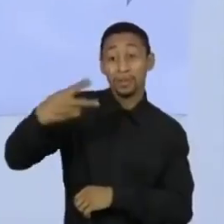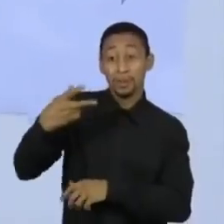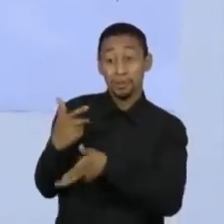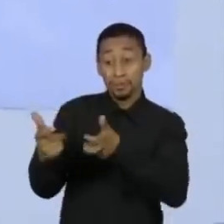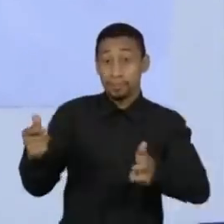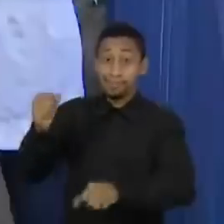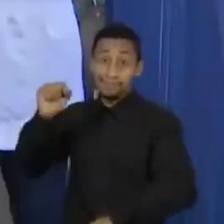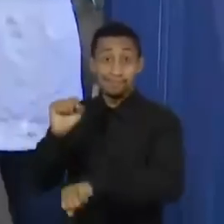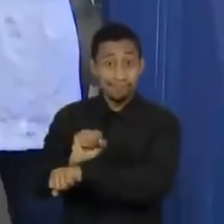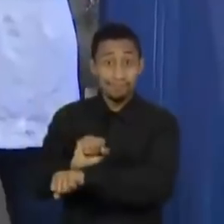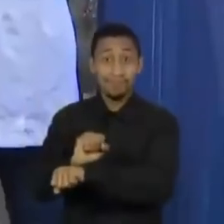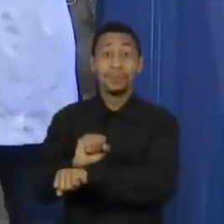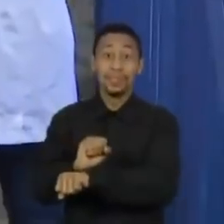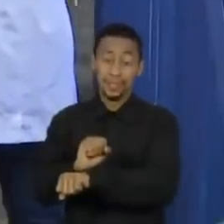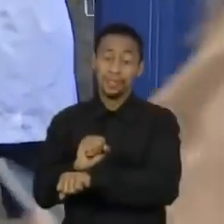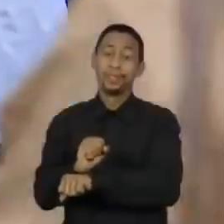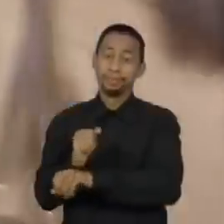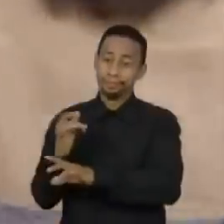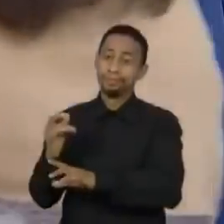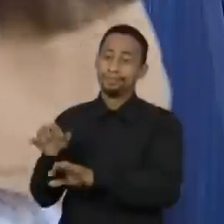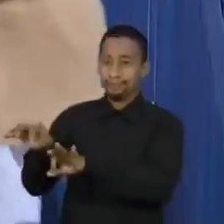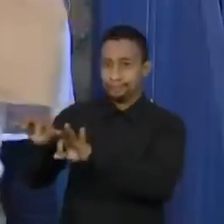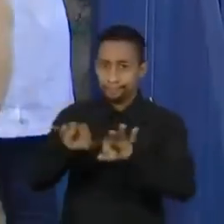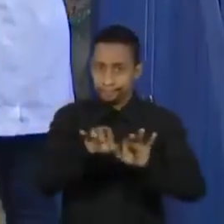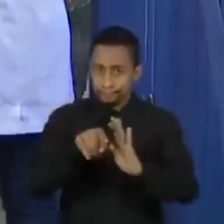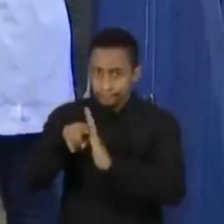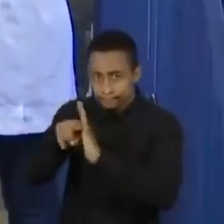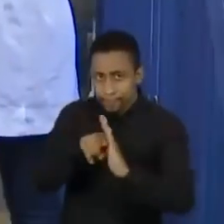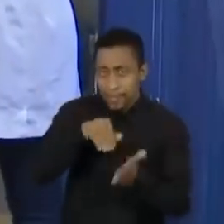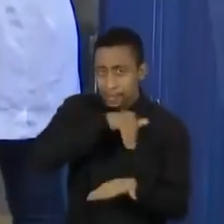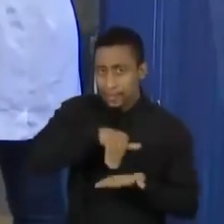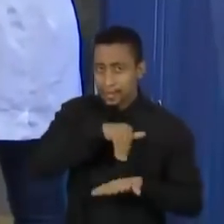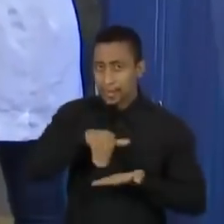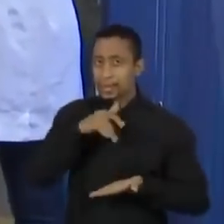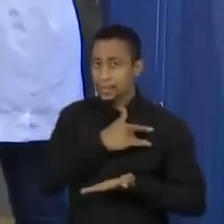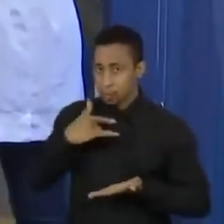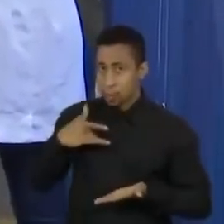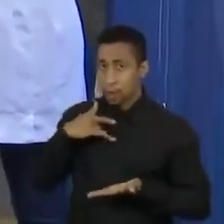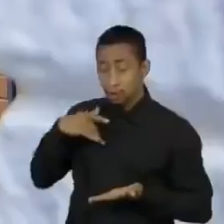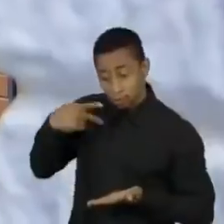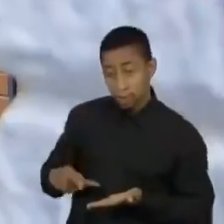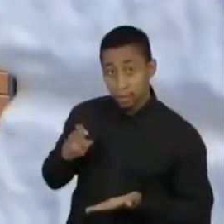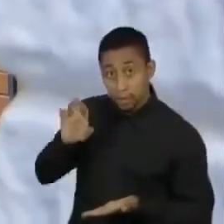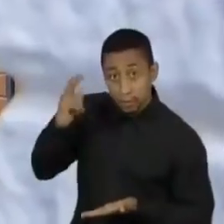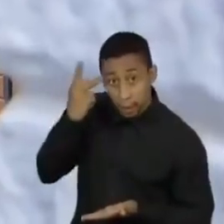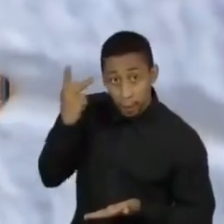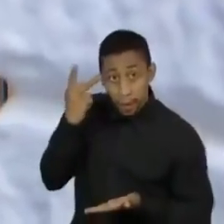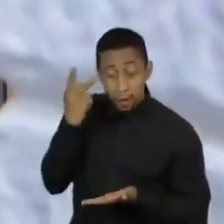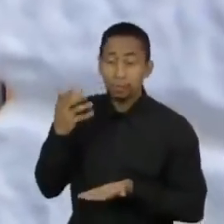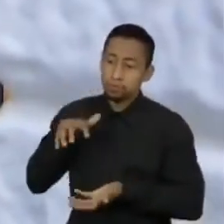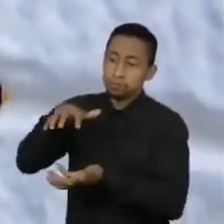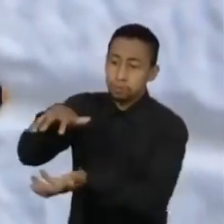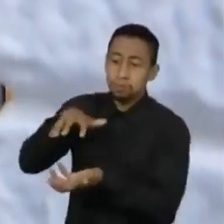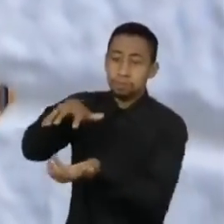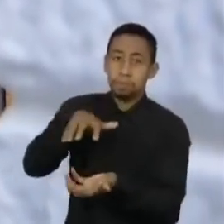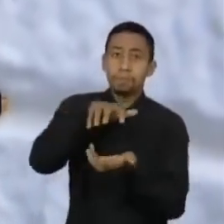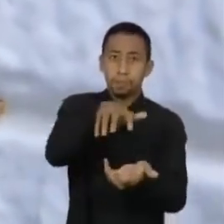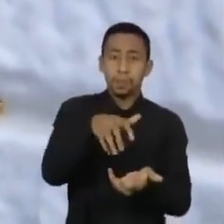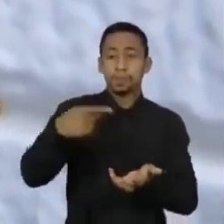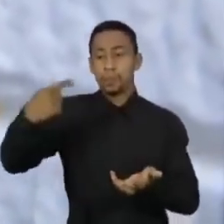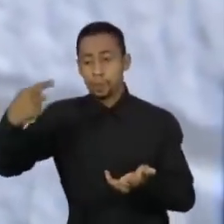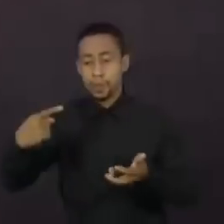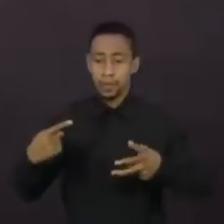vacinação da segunda dose segundo a Secretaria Estadual de Saúde os municípios recebem as duas doses em